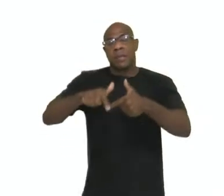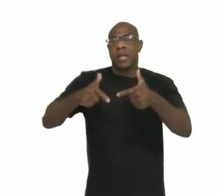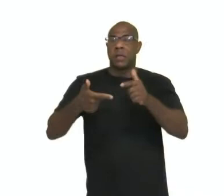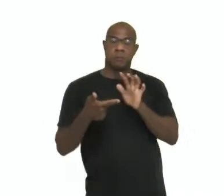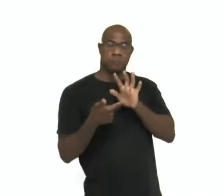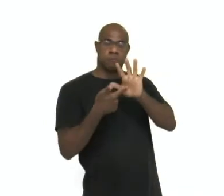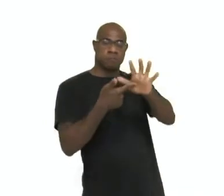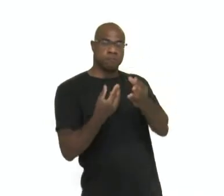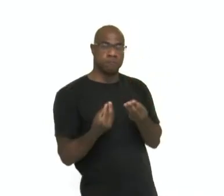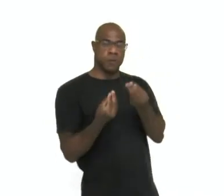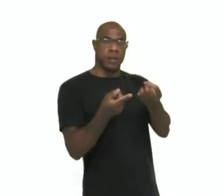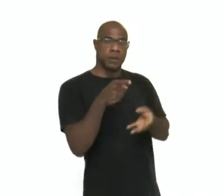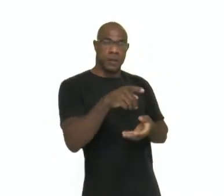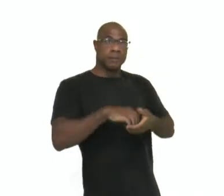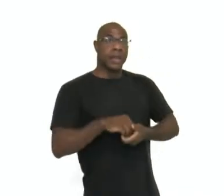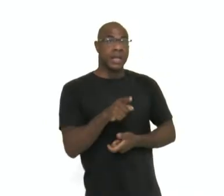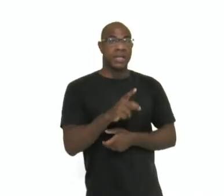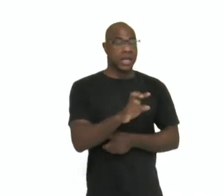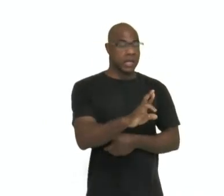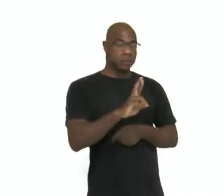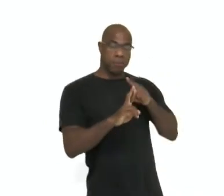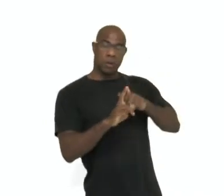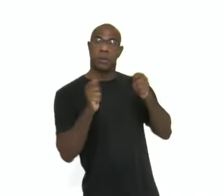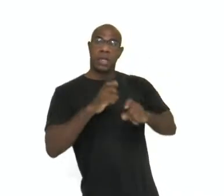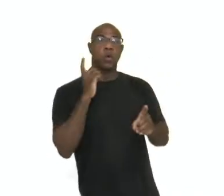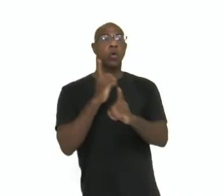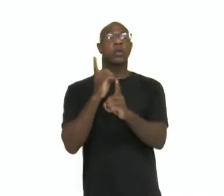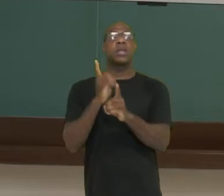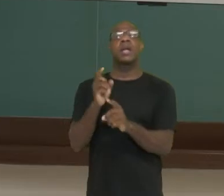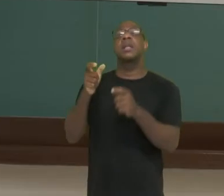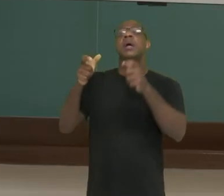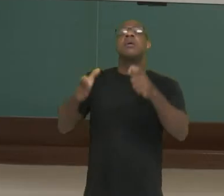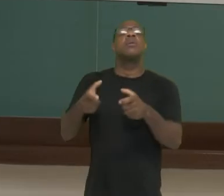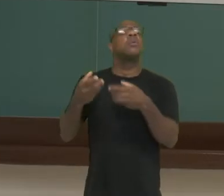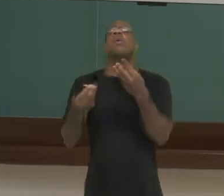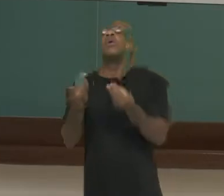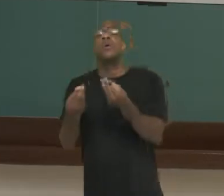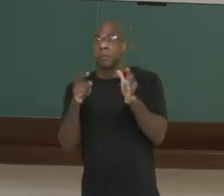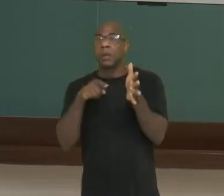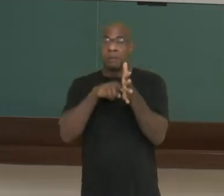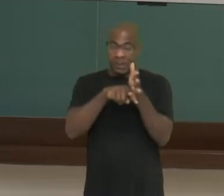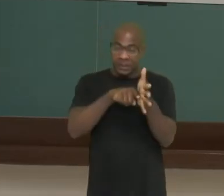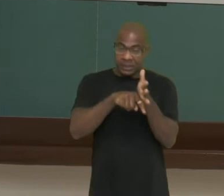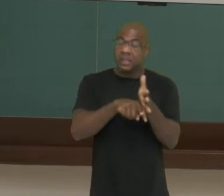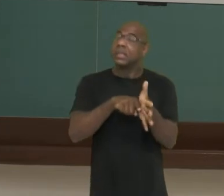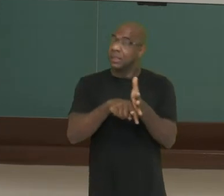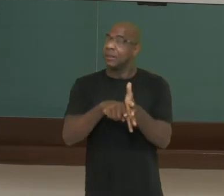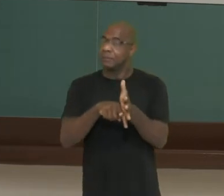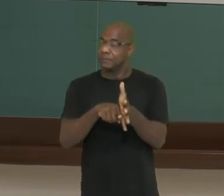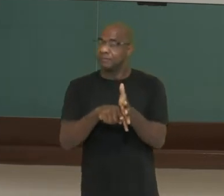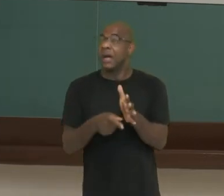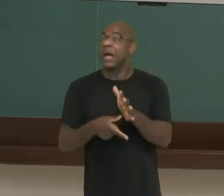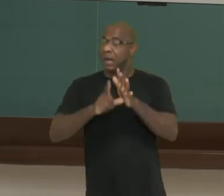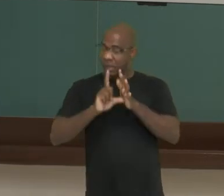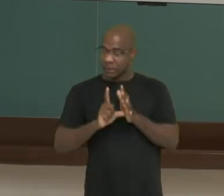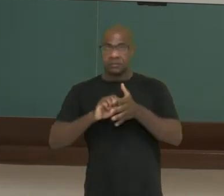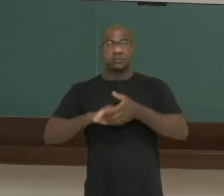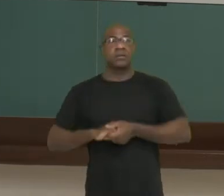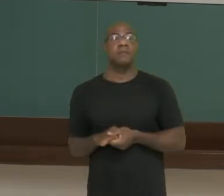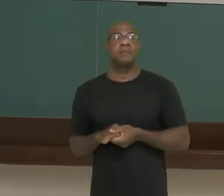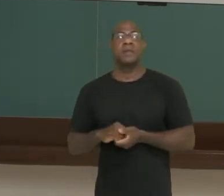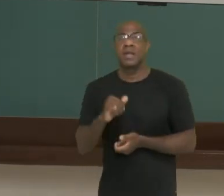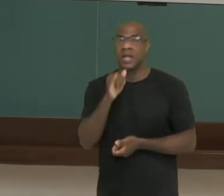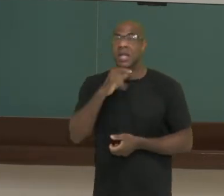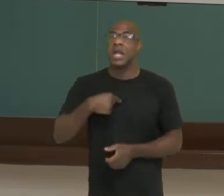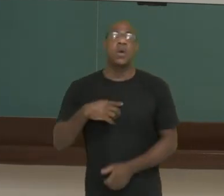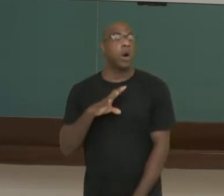oferecer. Essas respostas podem ser encontradas através de uma pesquisa de mercado, né? Eu sou um que